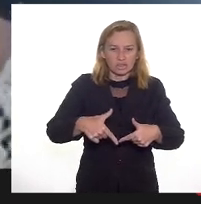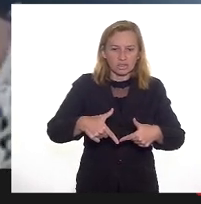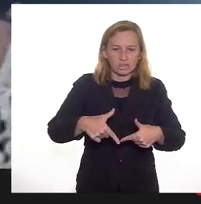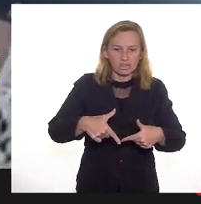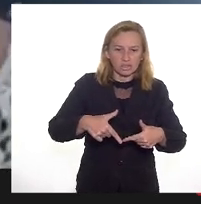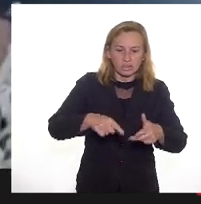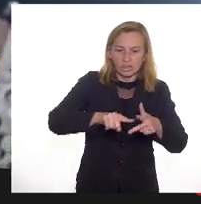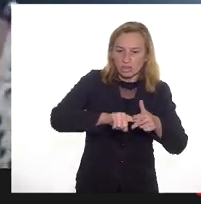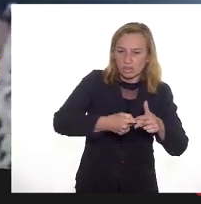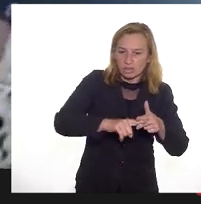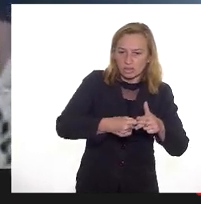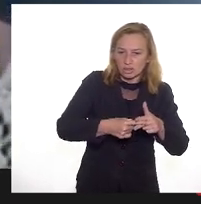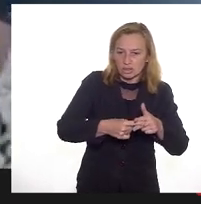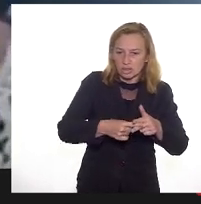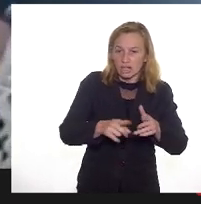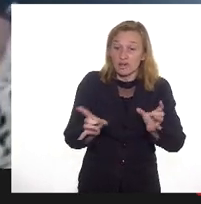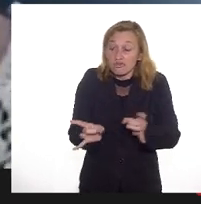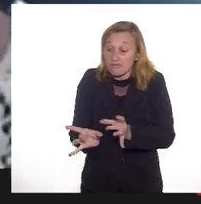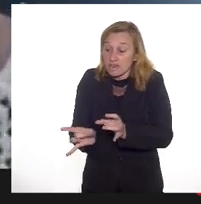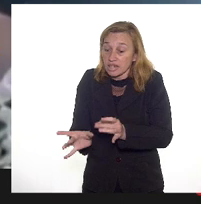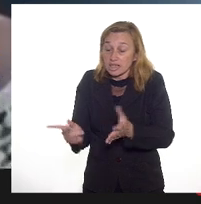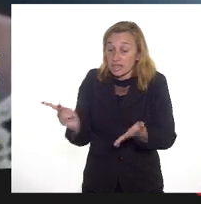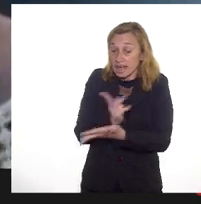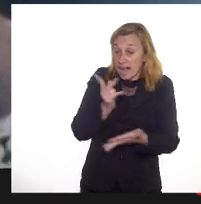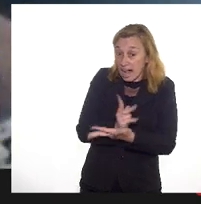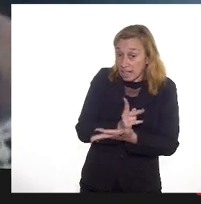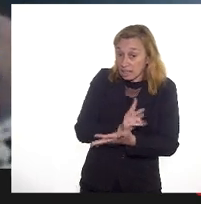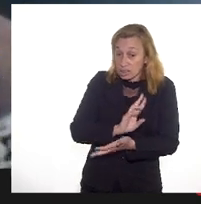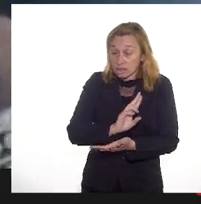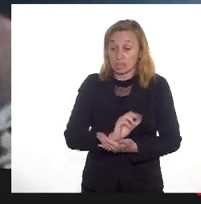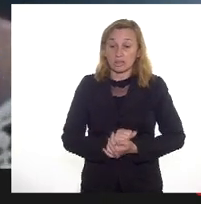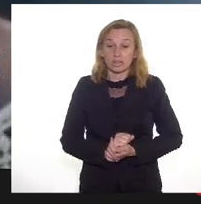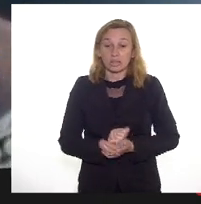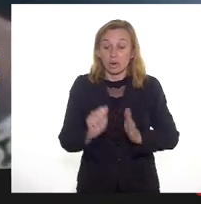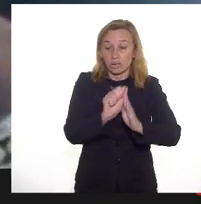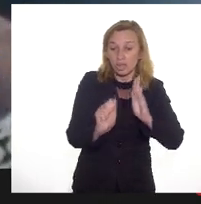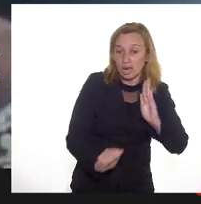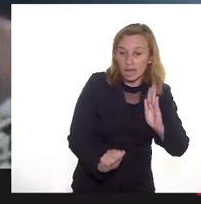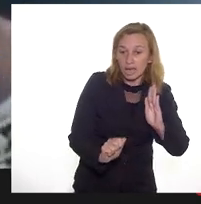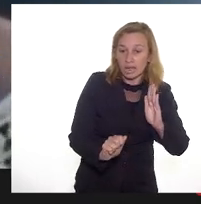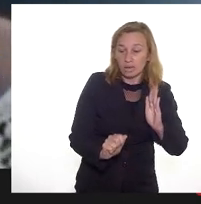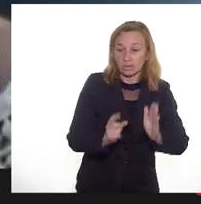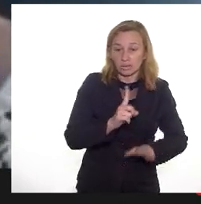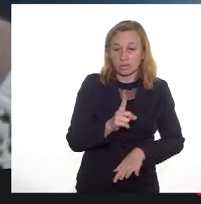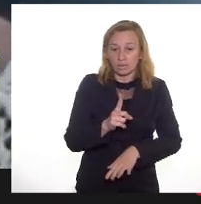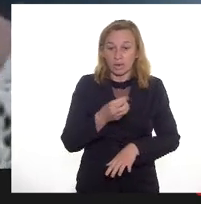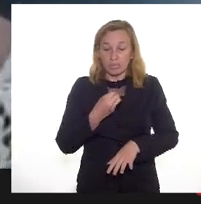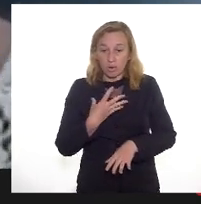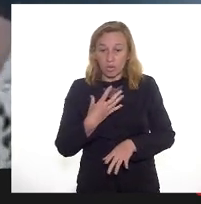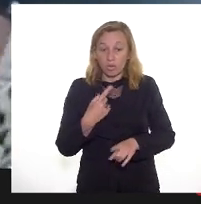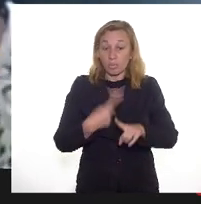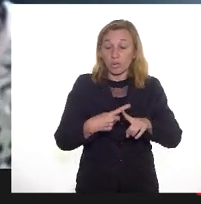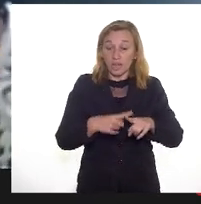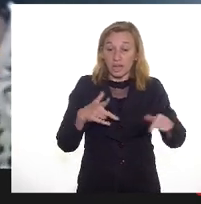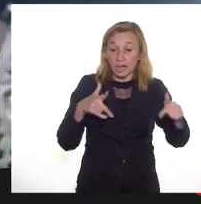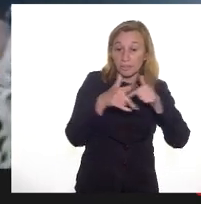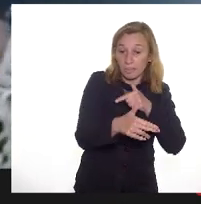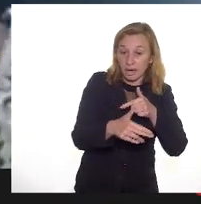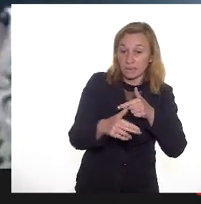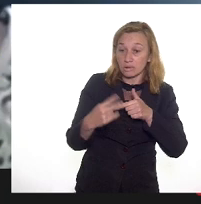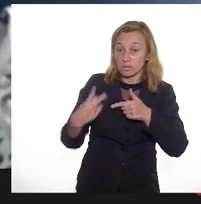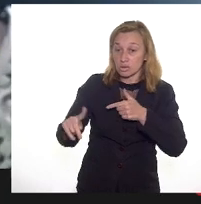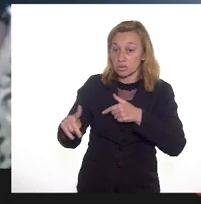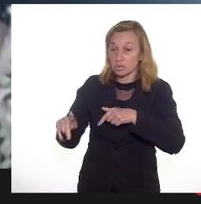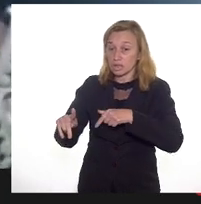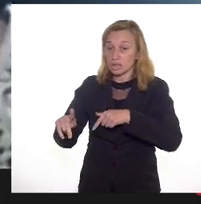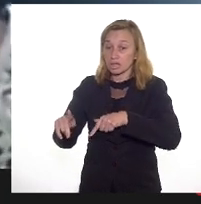regulação de mercados legais e ilegais. O terreiro incomoda porque a sua existência atrapalha aos negócios ilícitos do